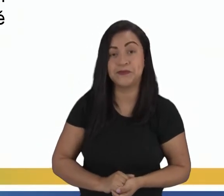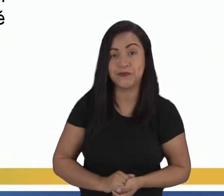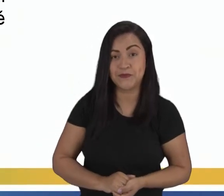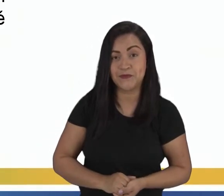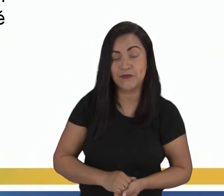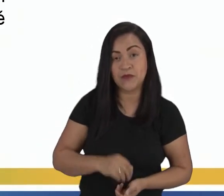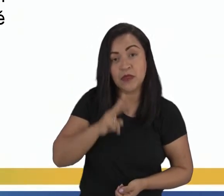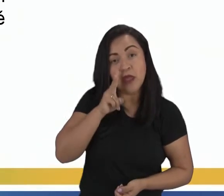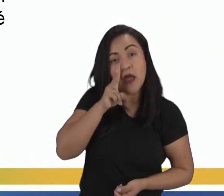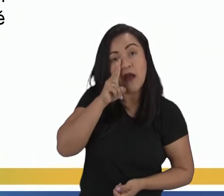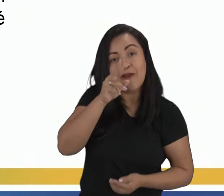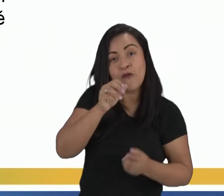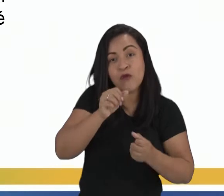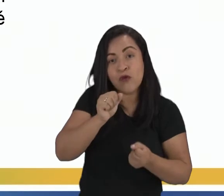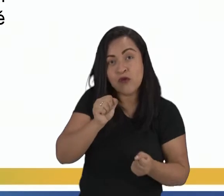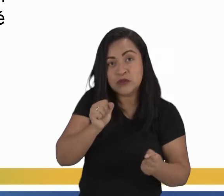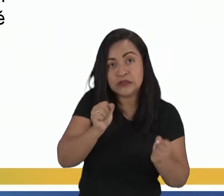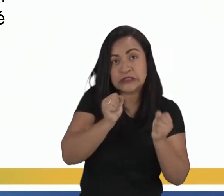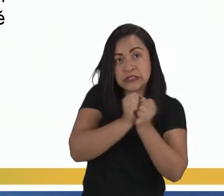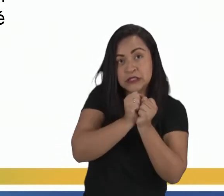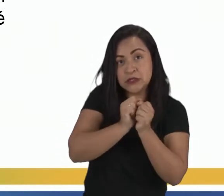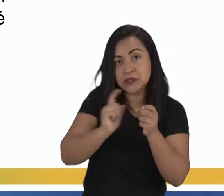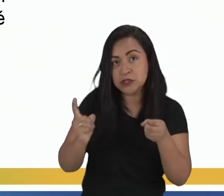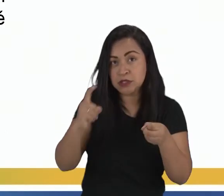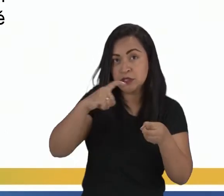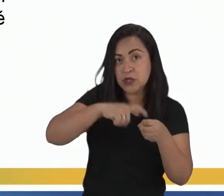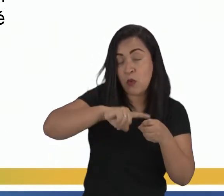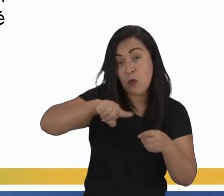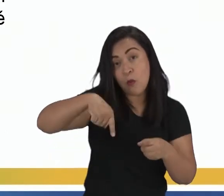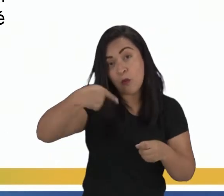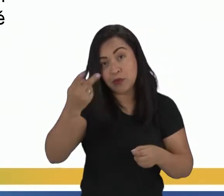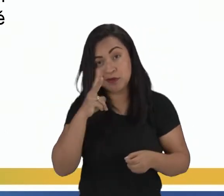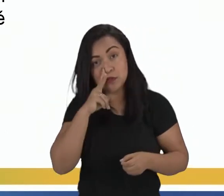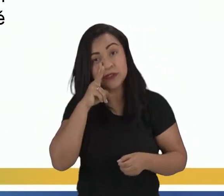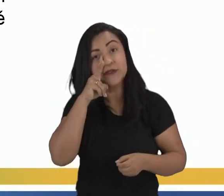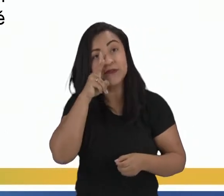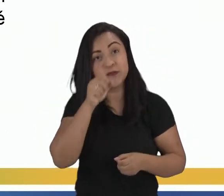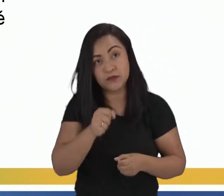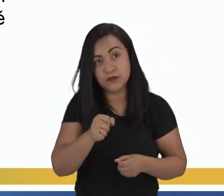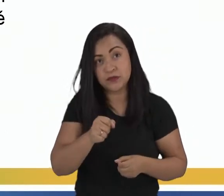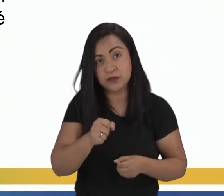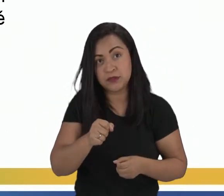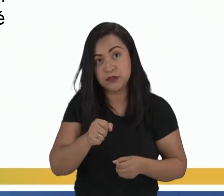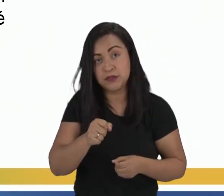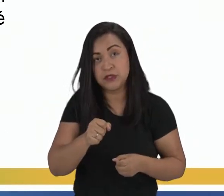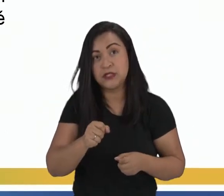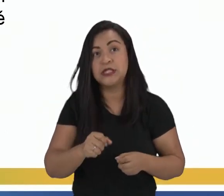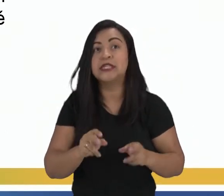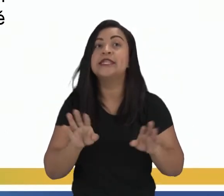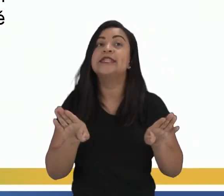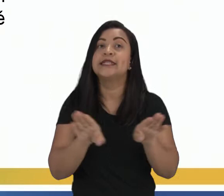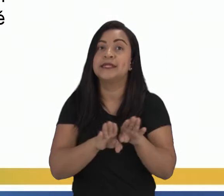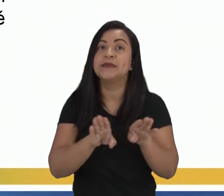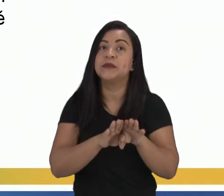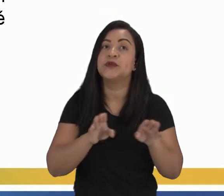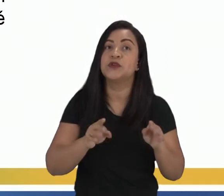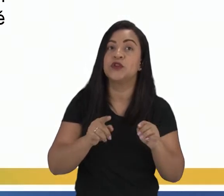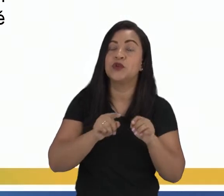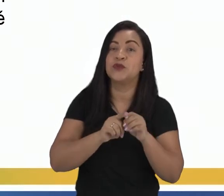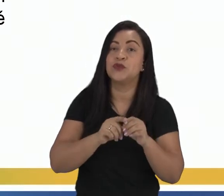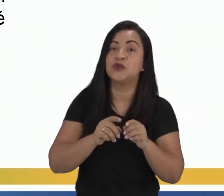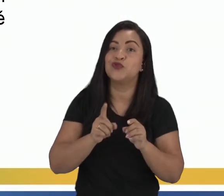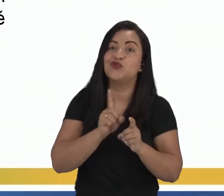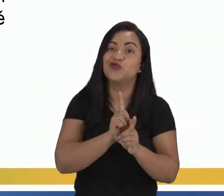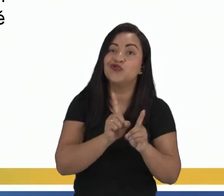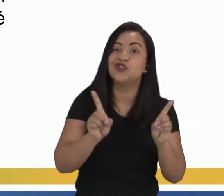A força de atrito tem como reação uma outra força, também chamada de atrito, em sentido oposto.